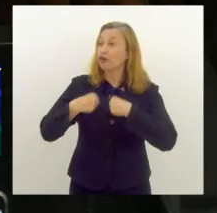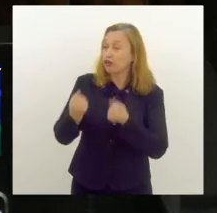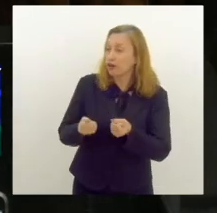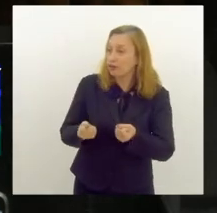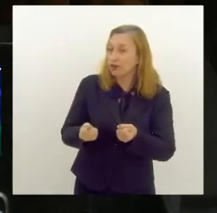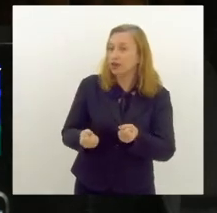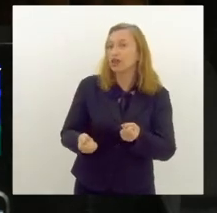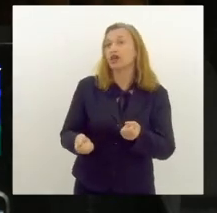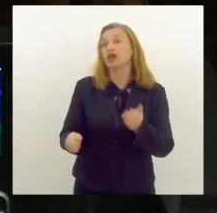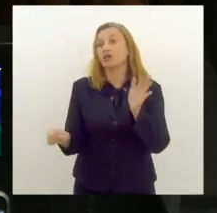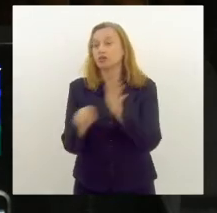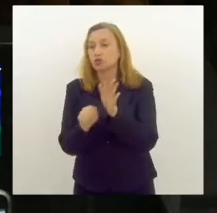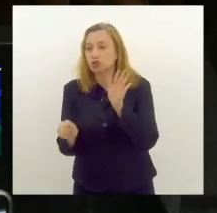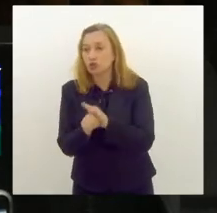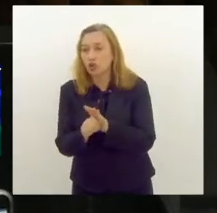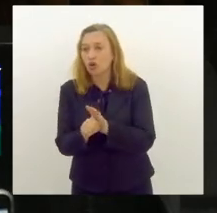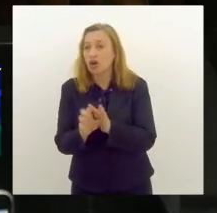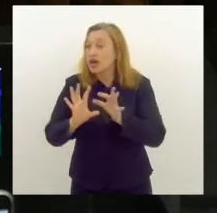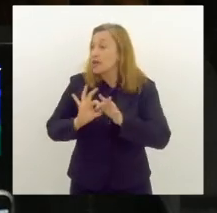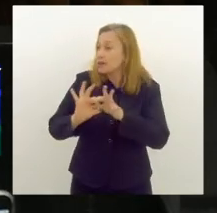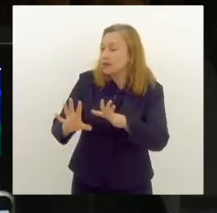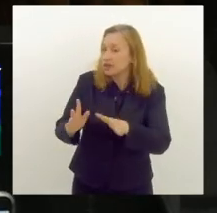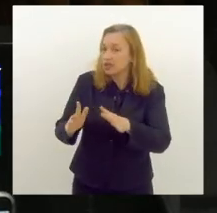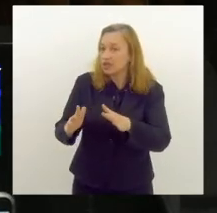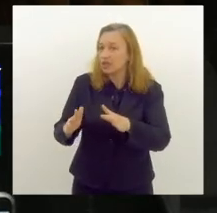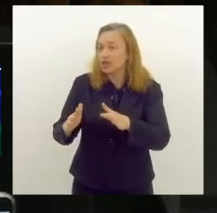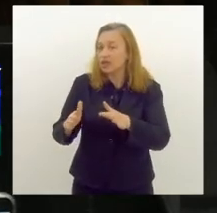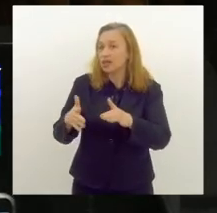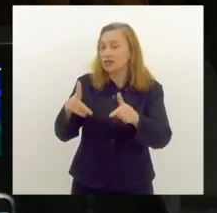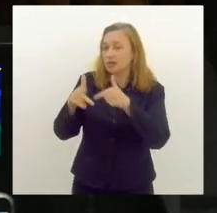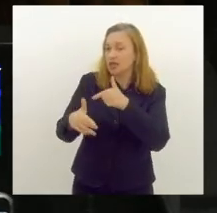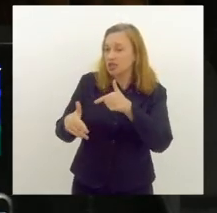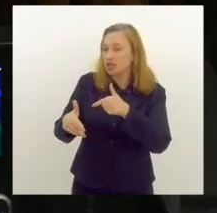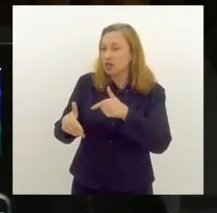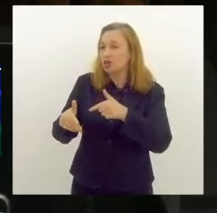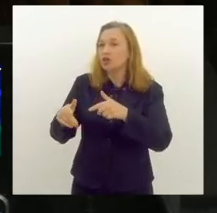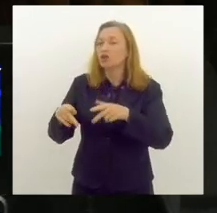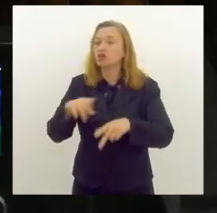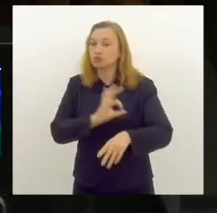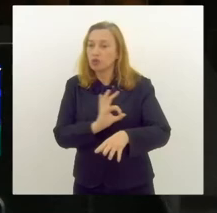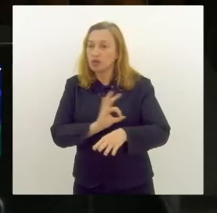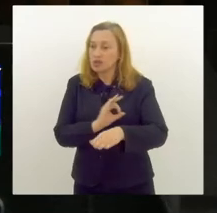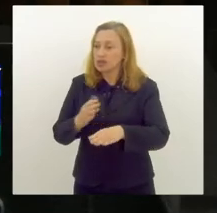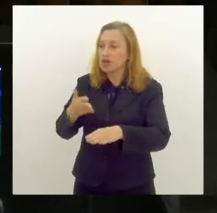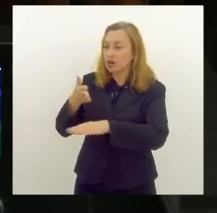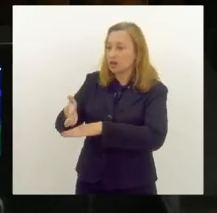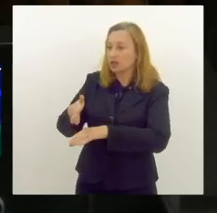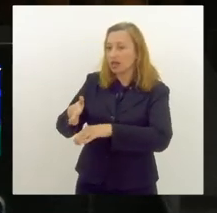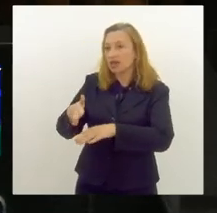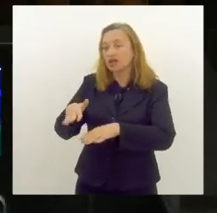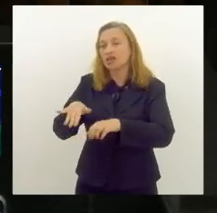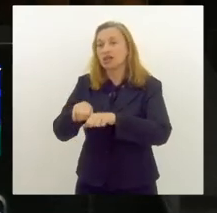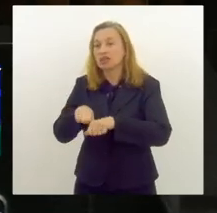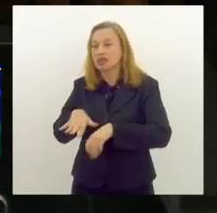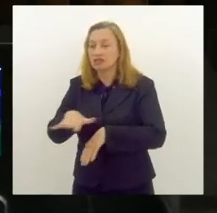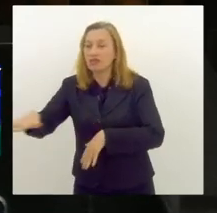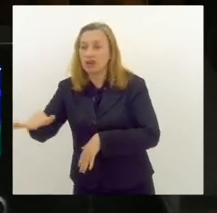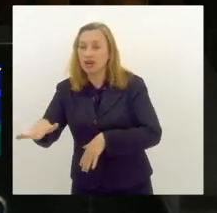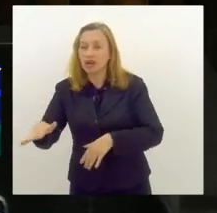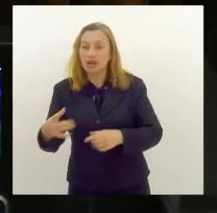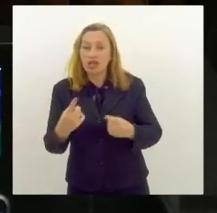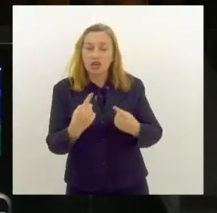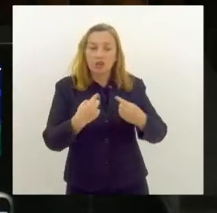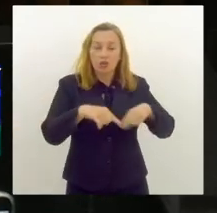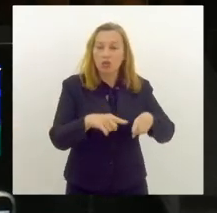crime organizado, impedir as operações policiais nas favelas, afrontando a sua família, que não pode ter o direito de